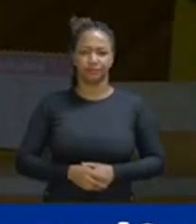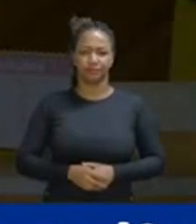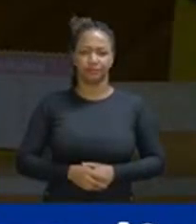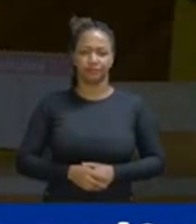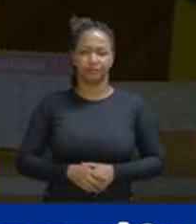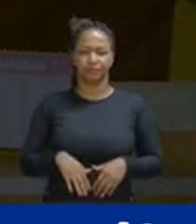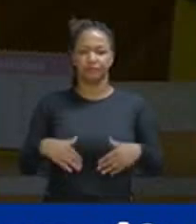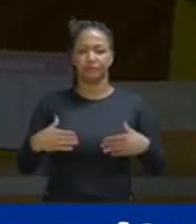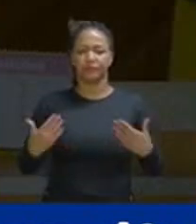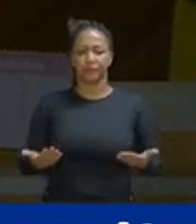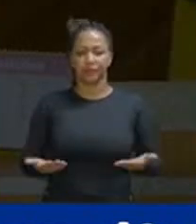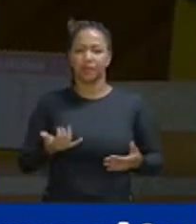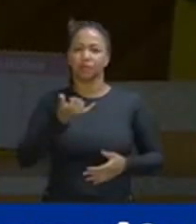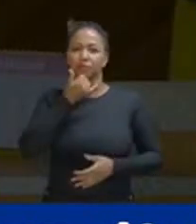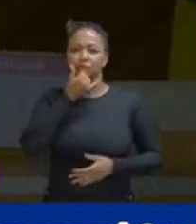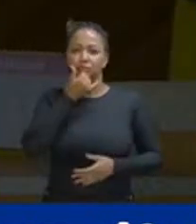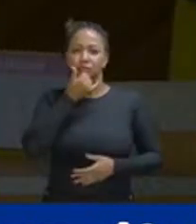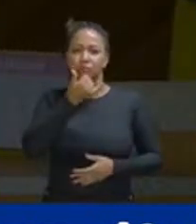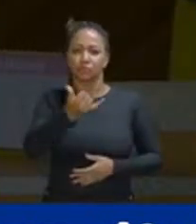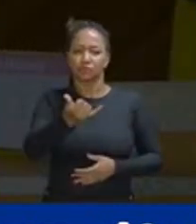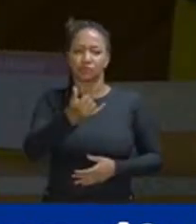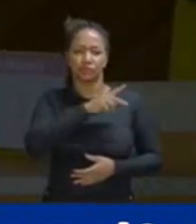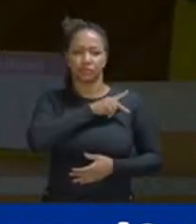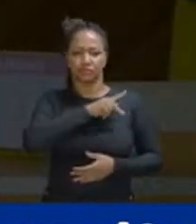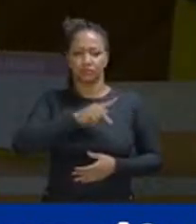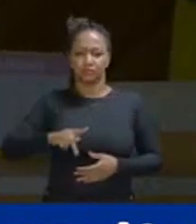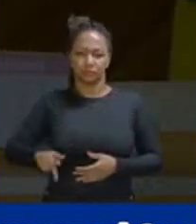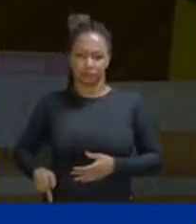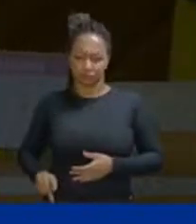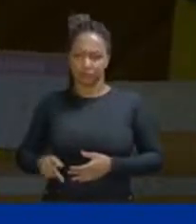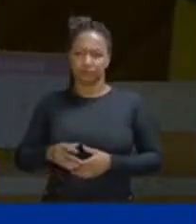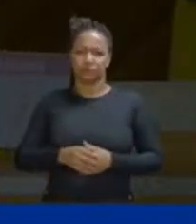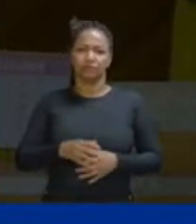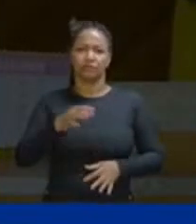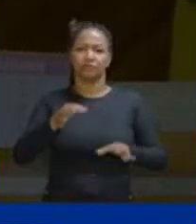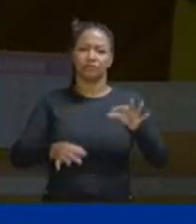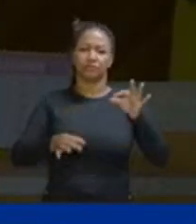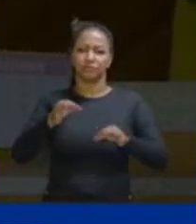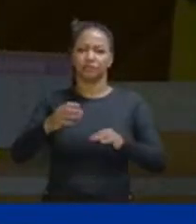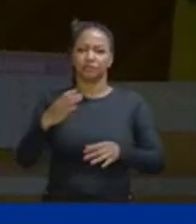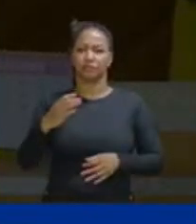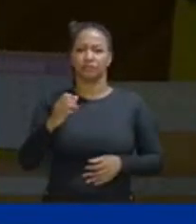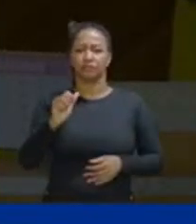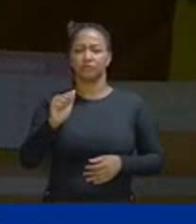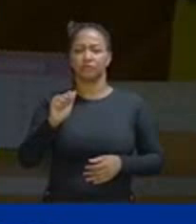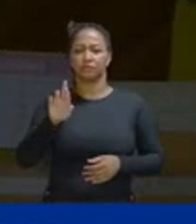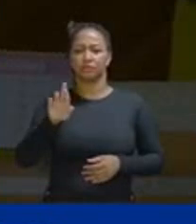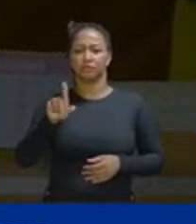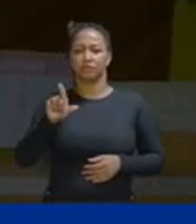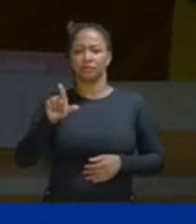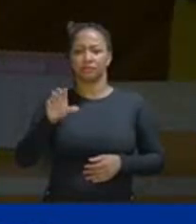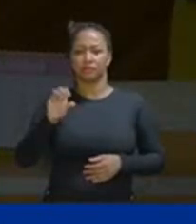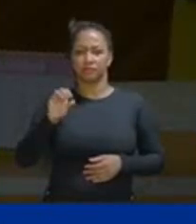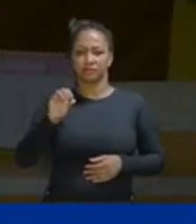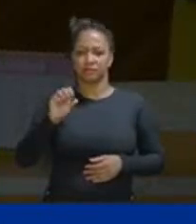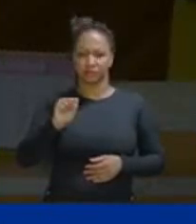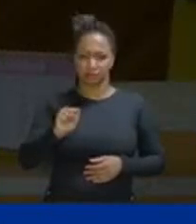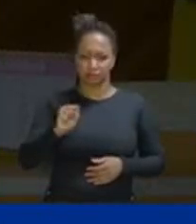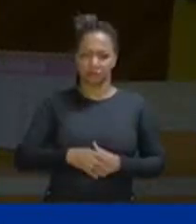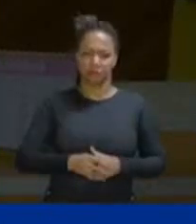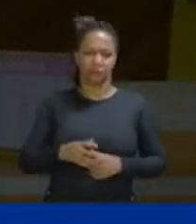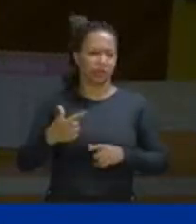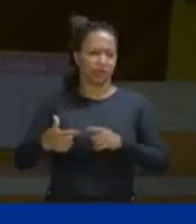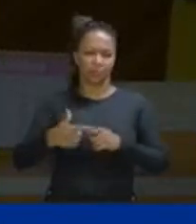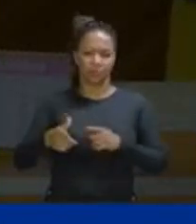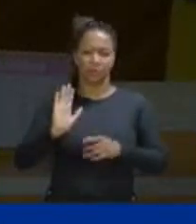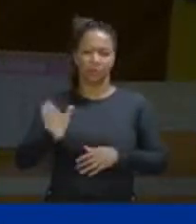Foco no Nesse caso, desembargador Carmo desculpa, a Antônio. presidência do juiz Carlos Torque, que eu sou relator. Vossa Excelência, prossiga, já relatou, não há problema.